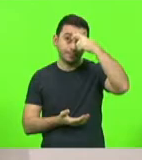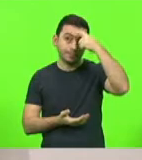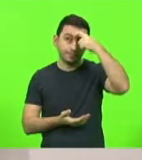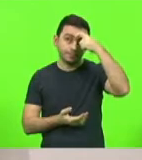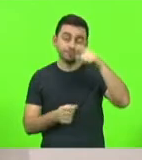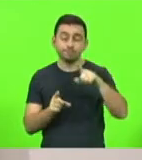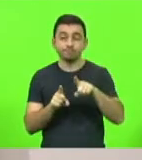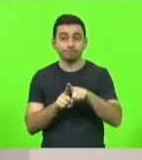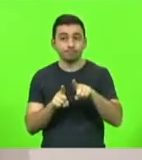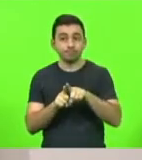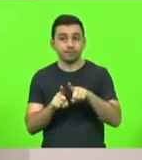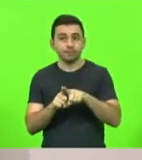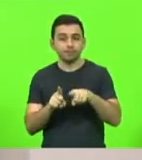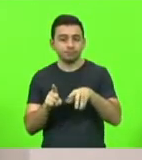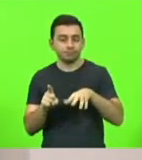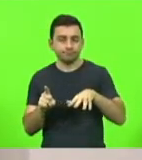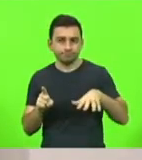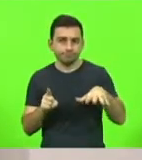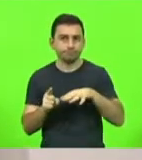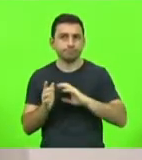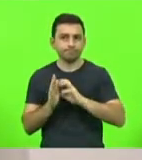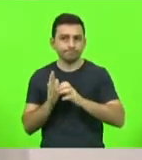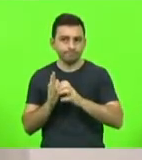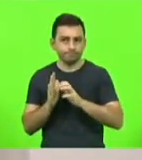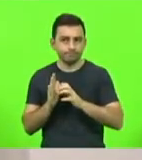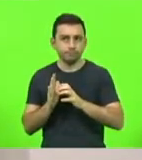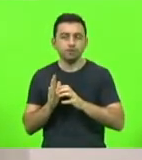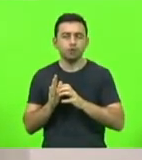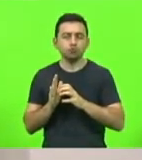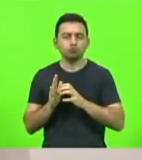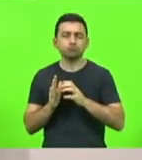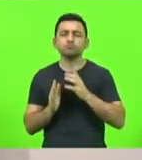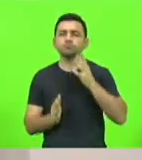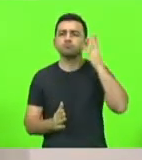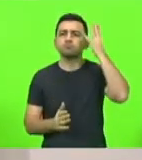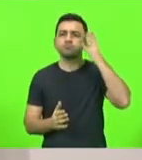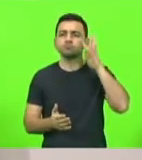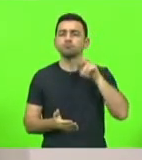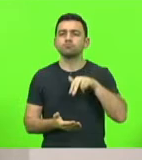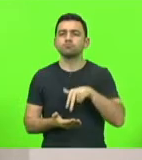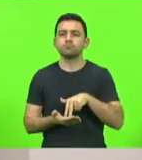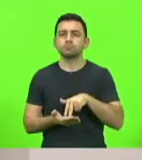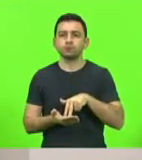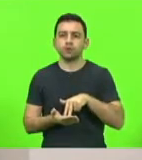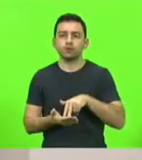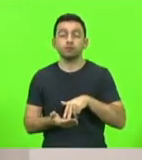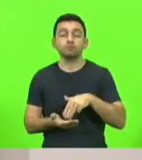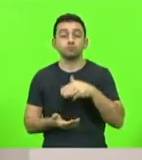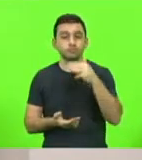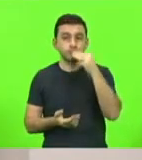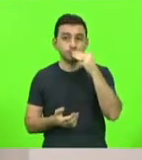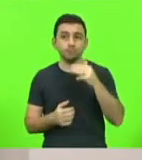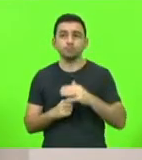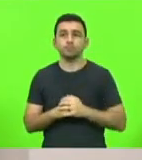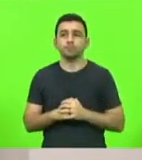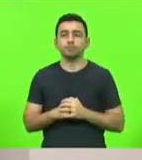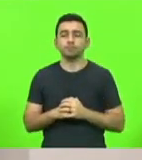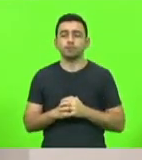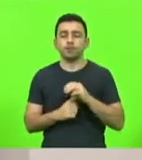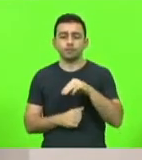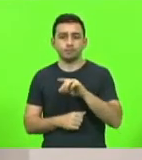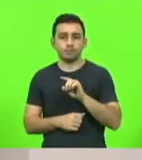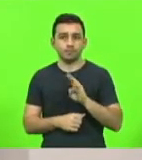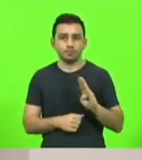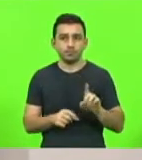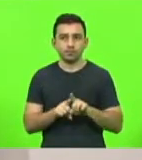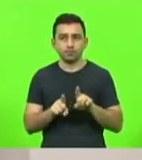expediente, neste horário destinado aos partidos políticos, fizeram uso da palavra os senhores deputados Moacir Sopelsa, Bloco MDB Novo, e